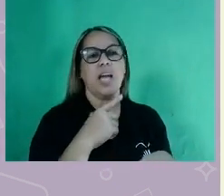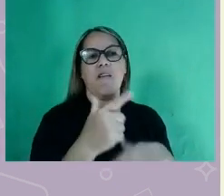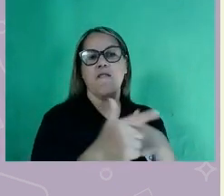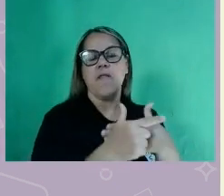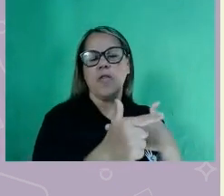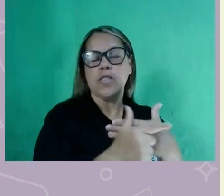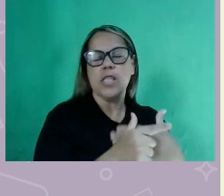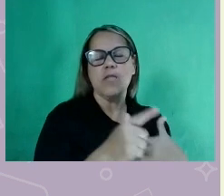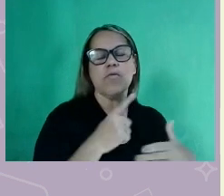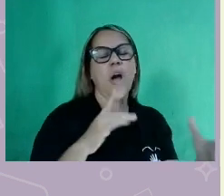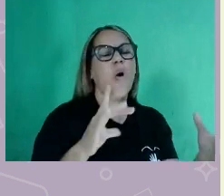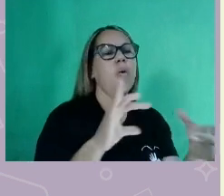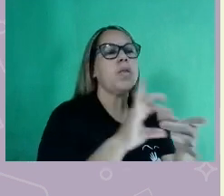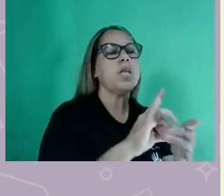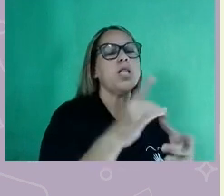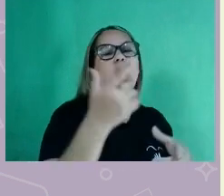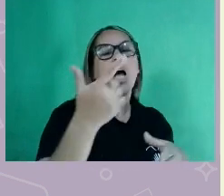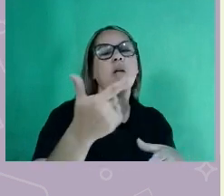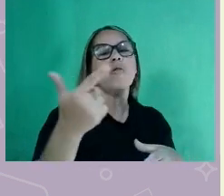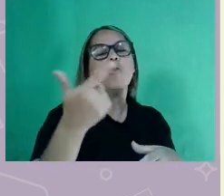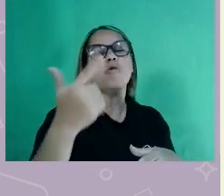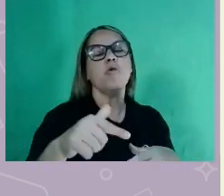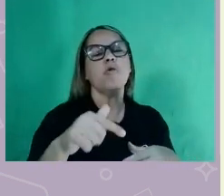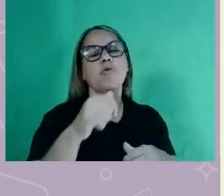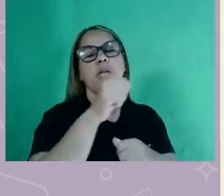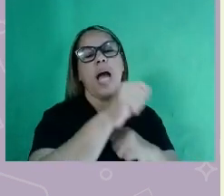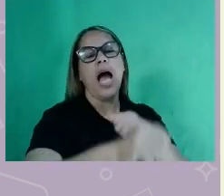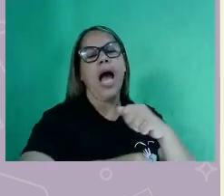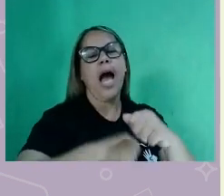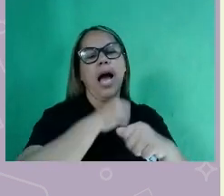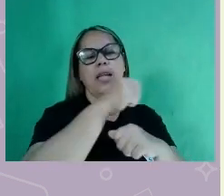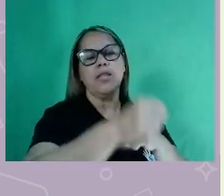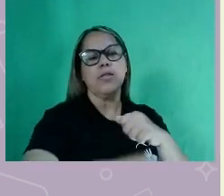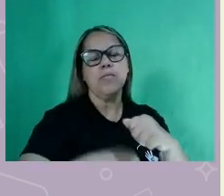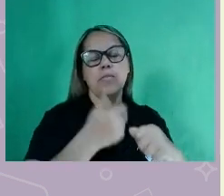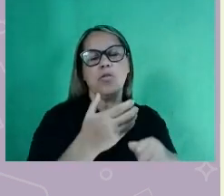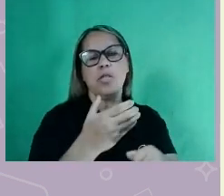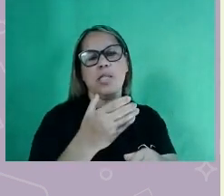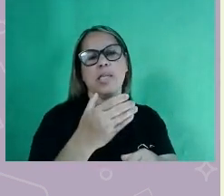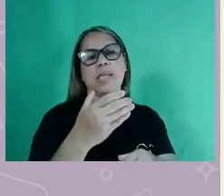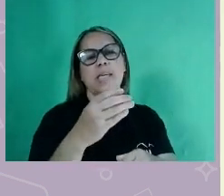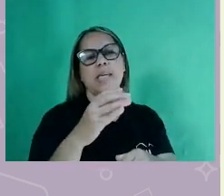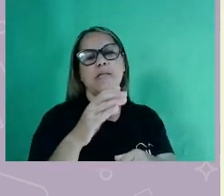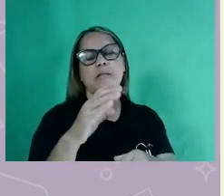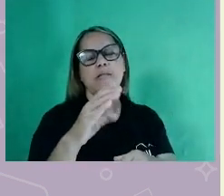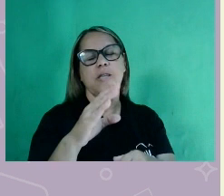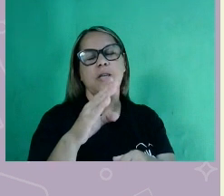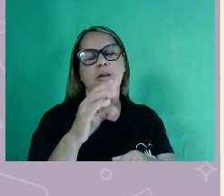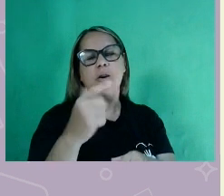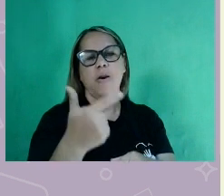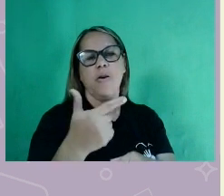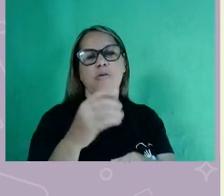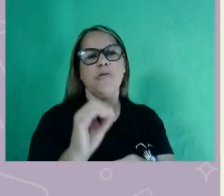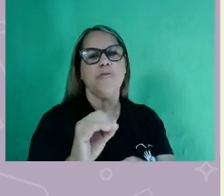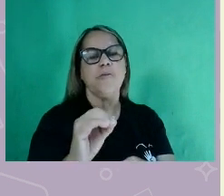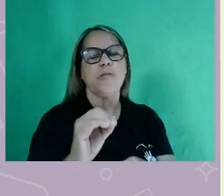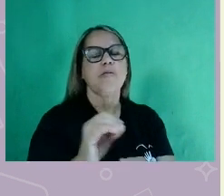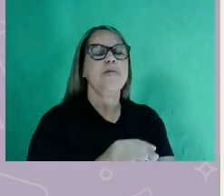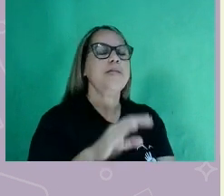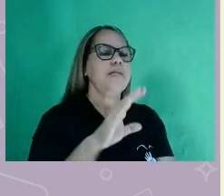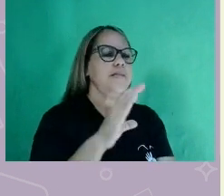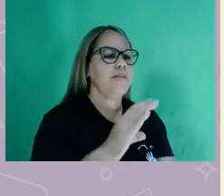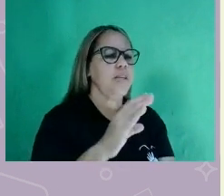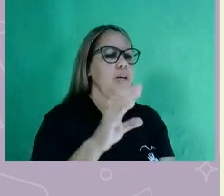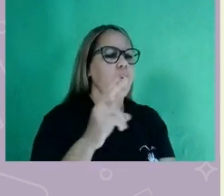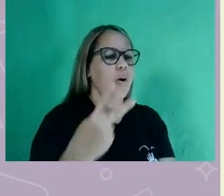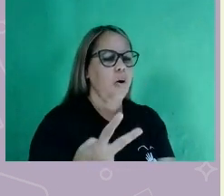ligado a dois outros átomos de carbono então um álcool secundário quando se oxida forma uma cetona então é verdade a função